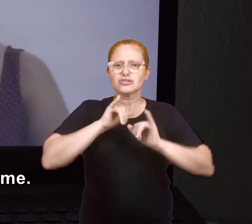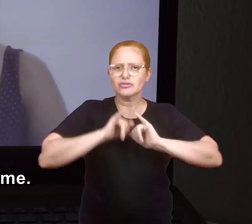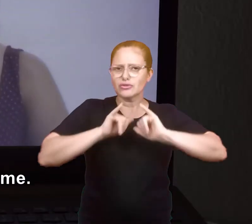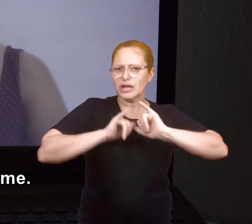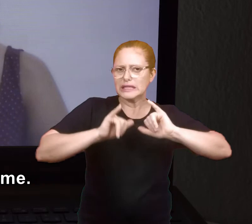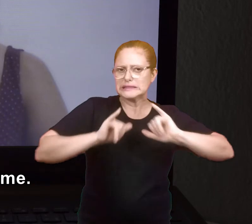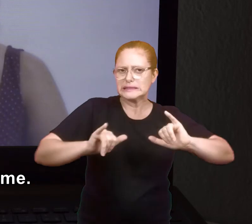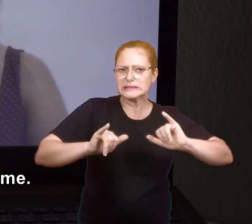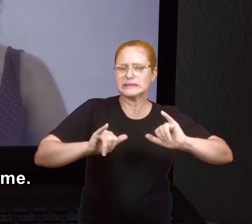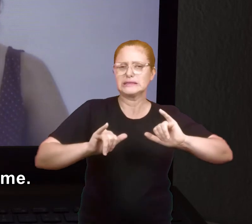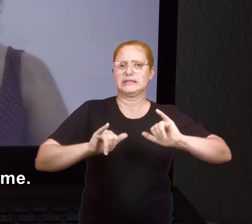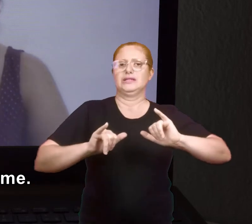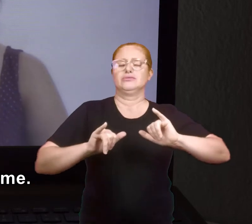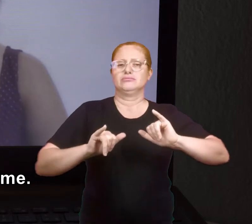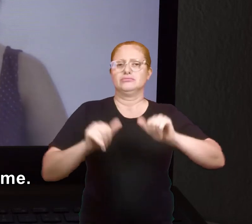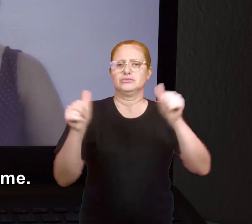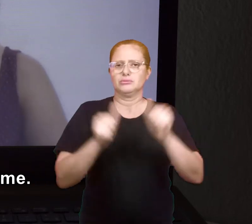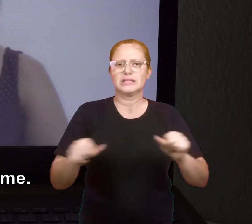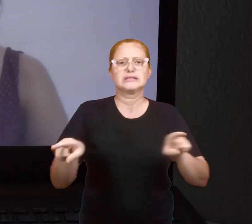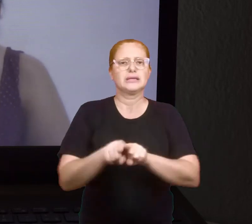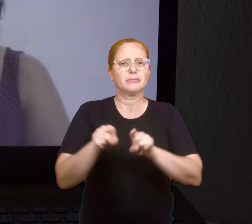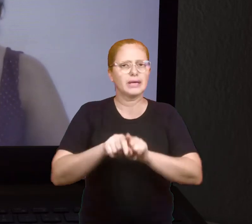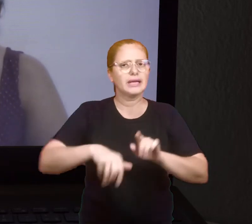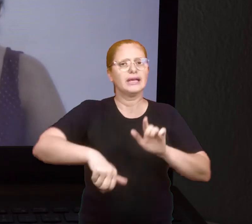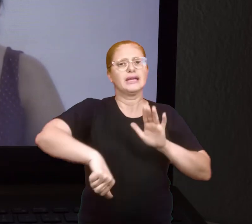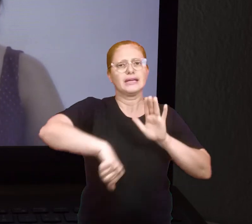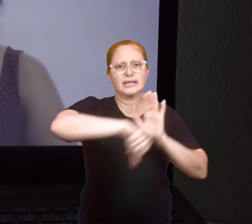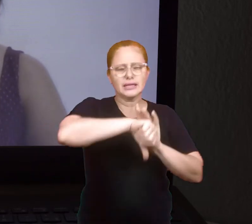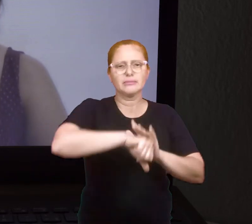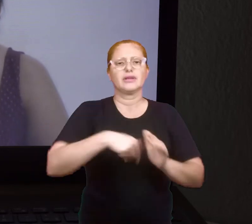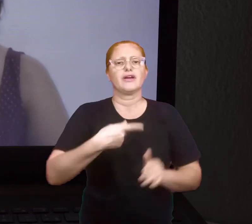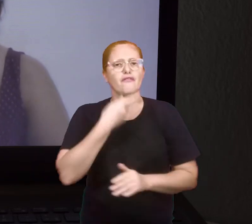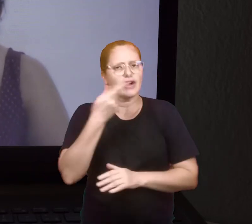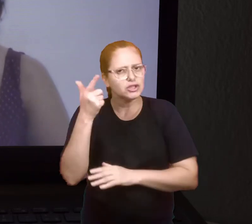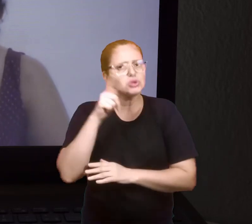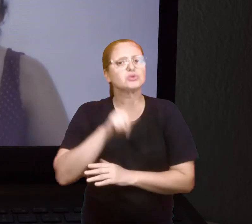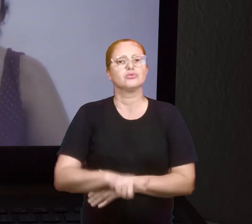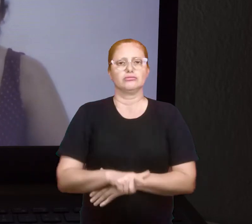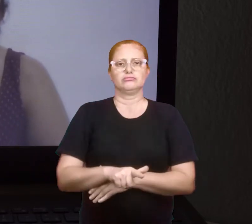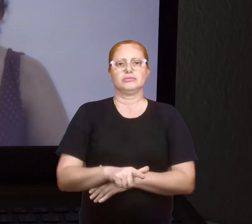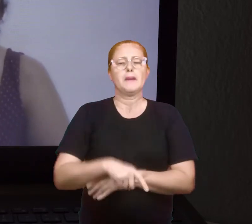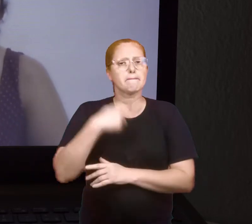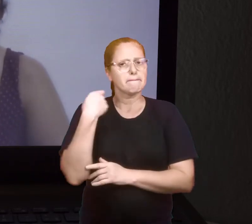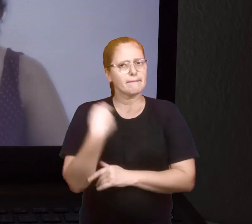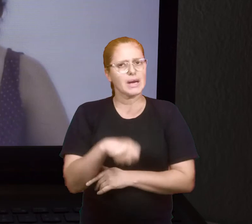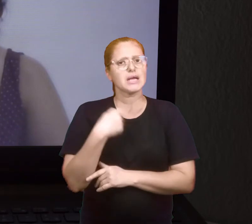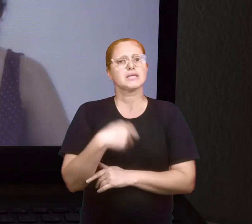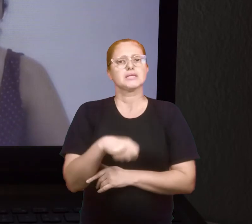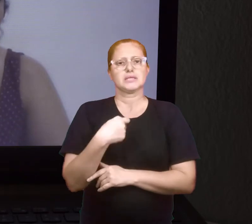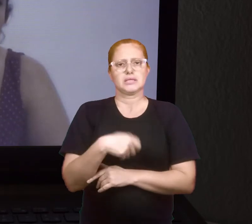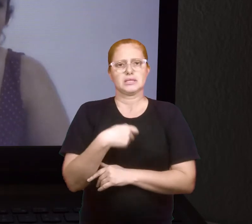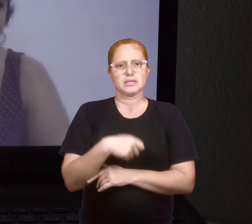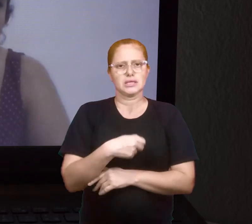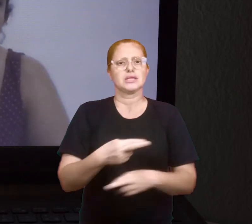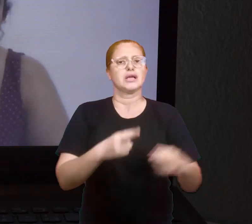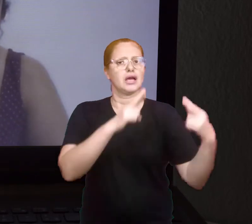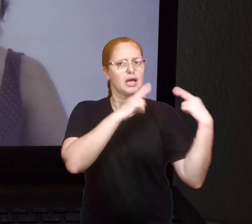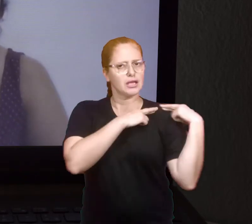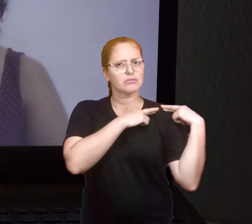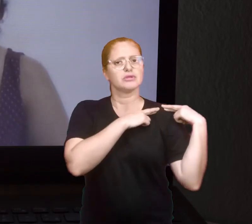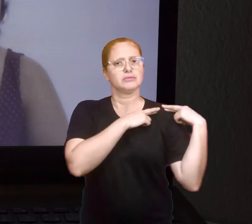divulgação disso também é crime, e eu reforço, ela deve ser